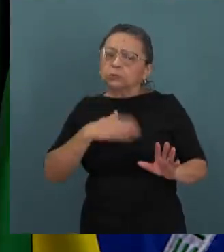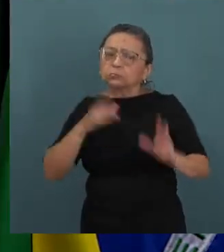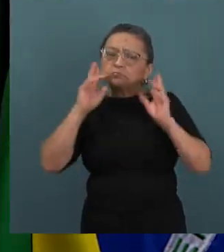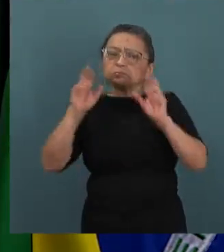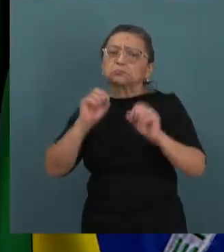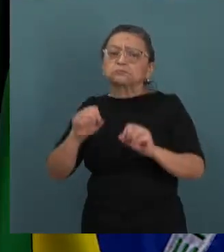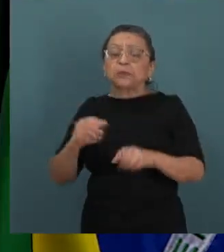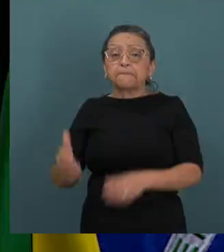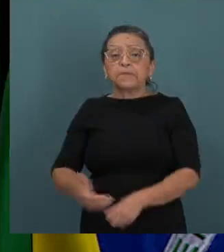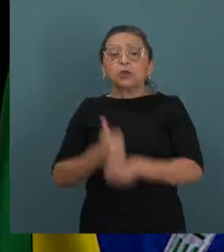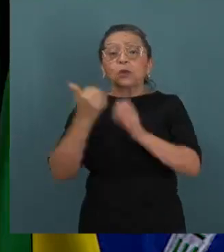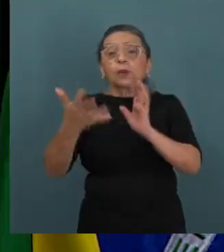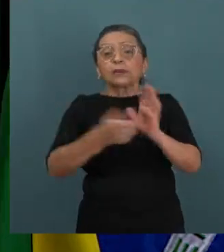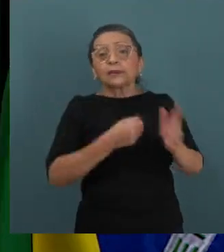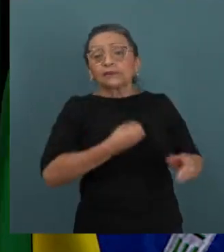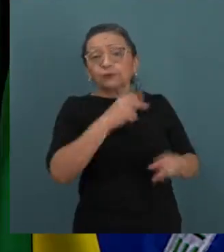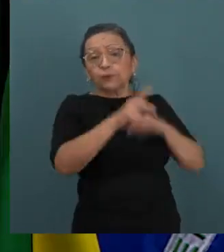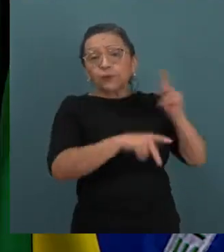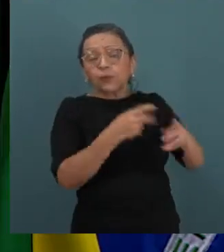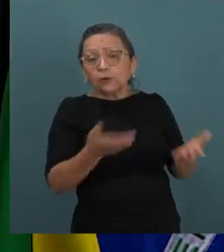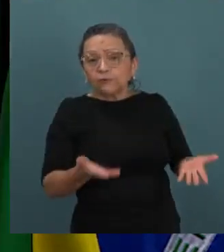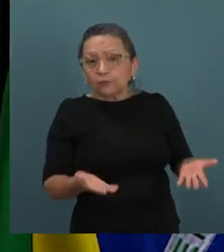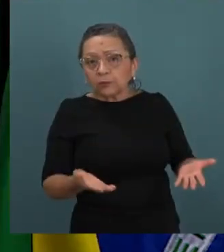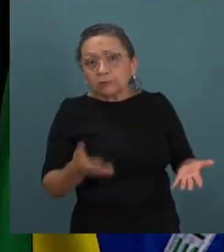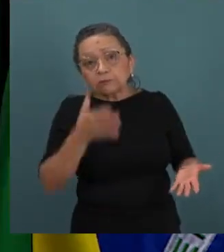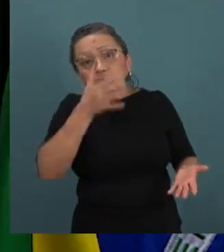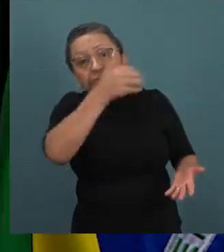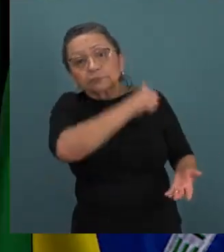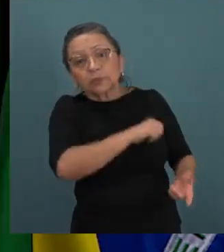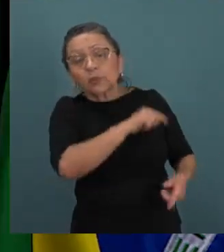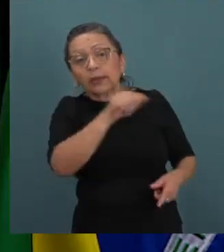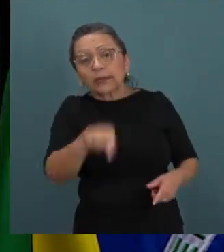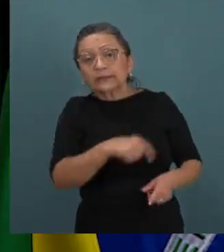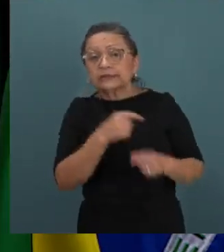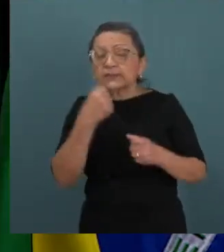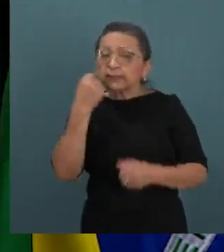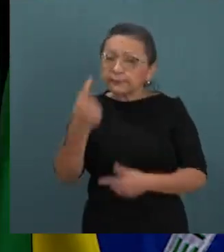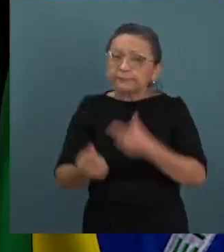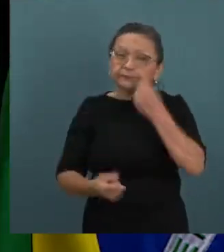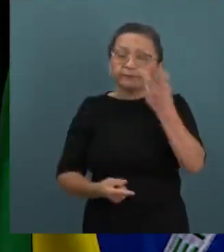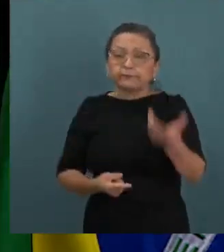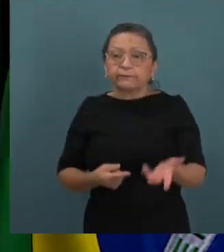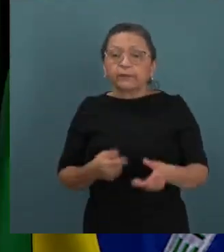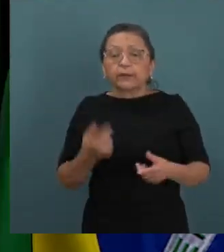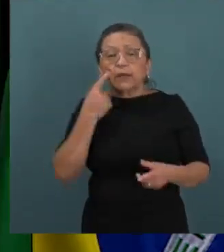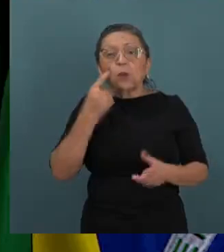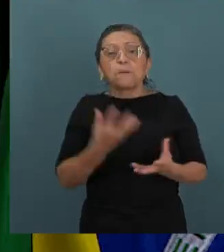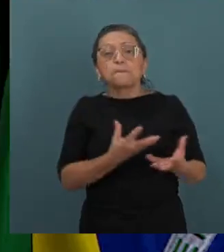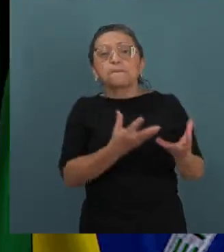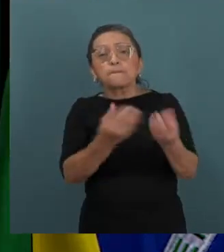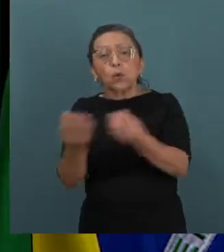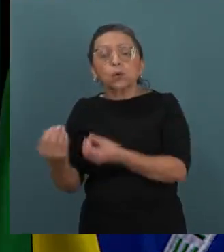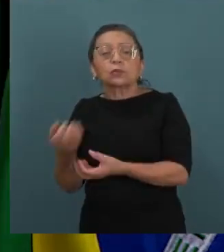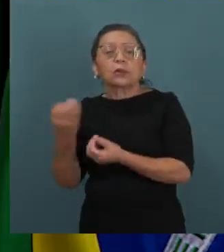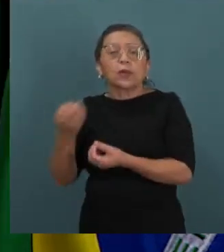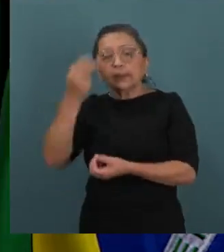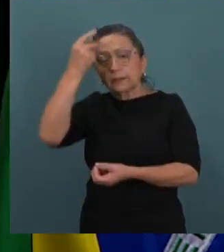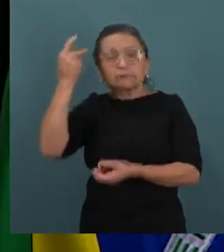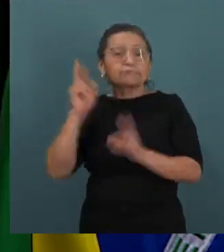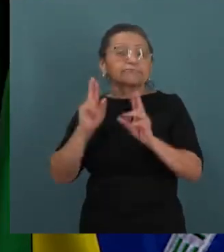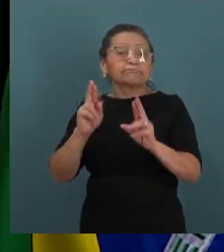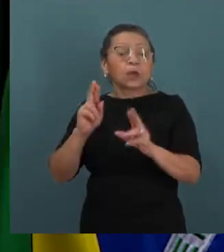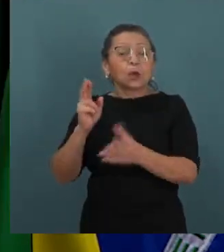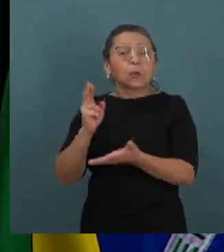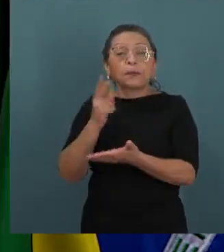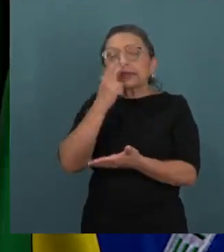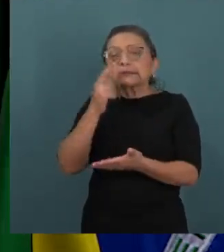melhoria de qualidade da vida do povo, ressalvando exceções. Muitos pretendem, com isso, construir uma